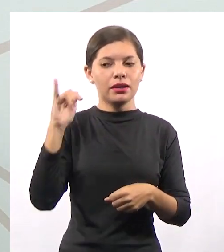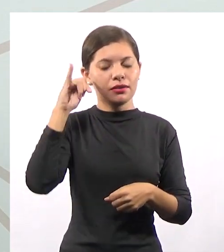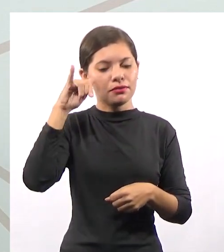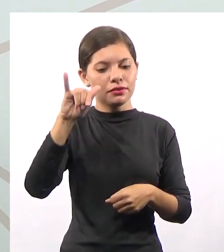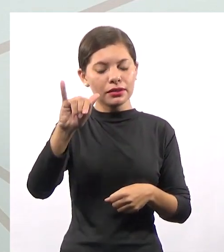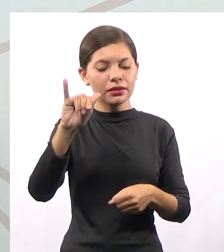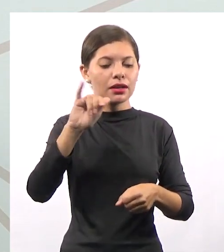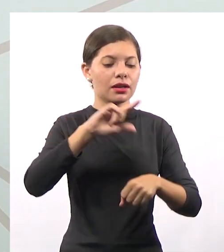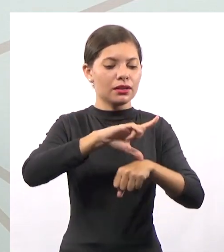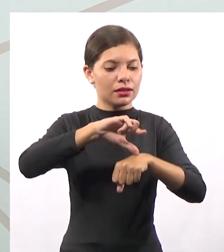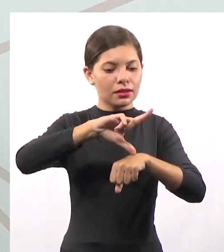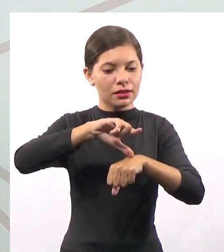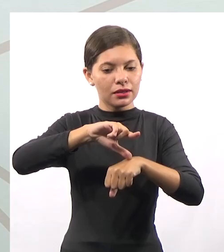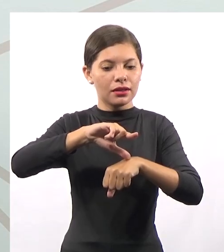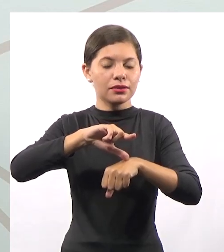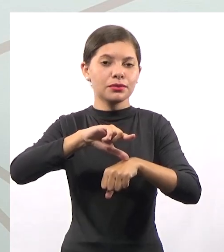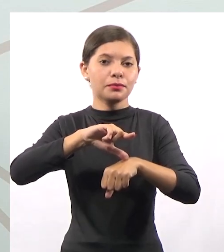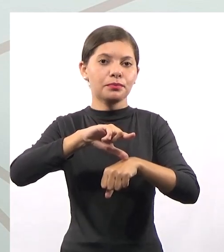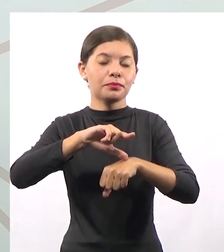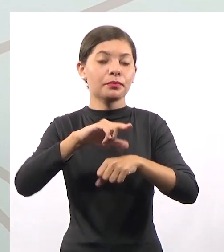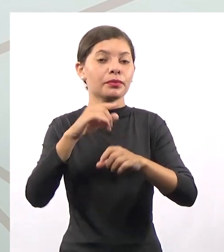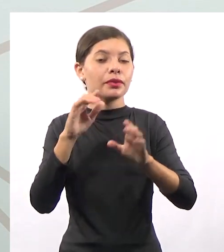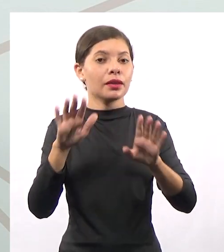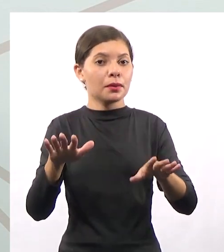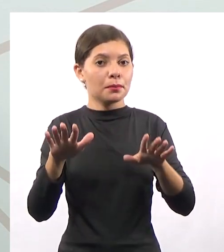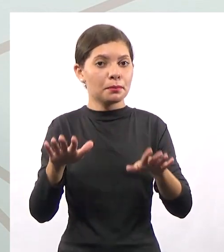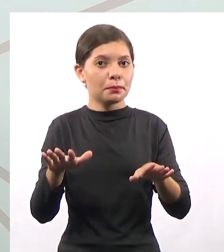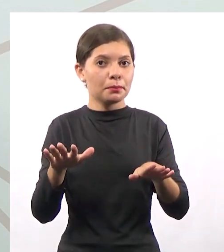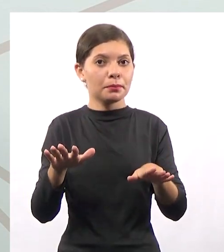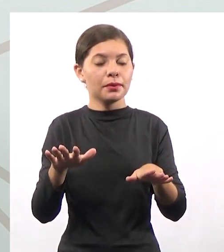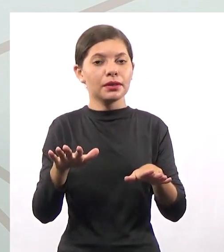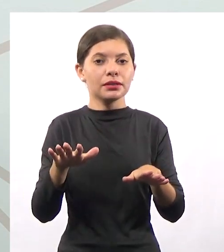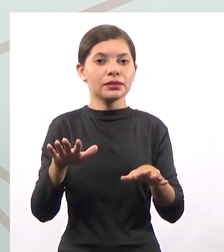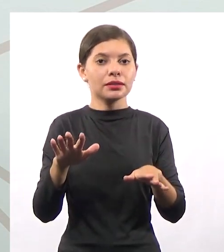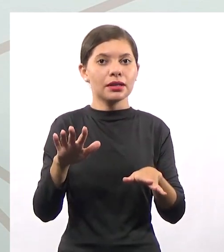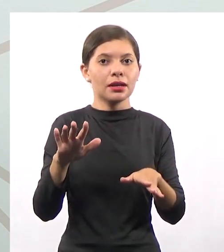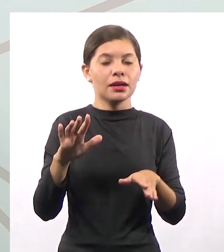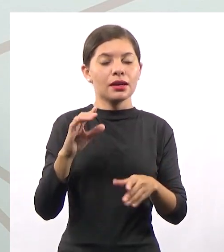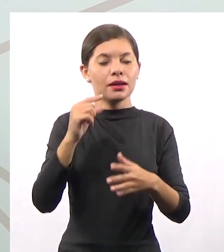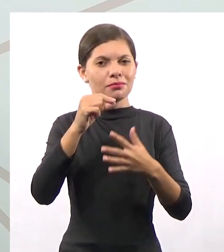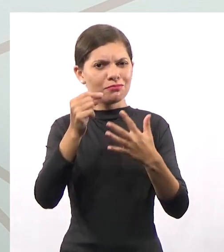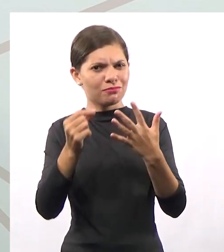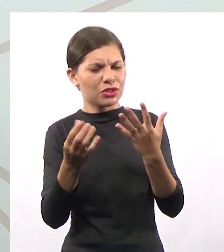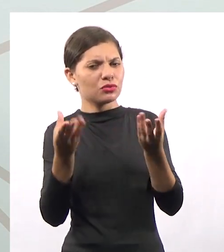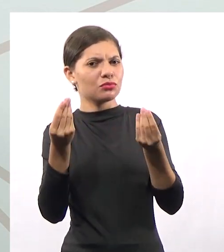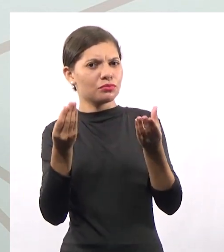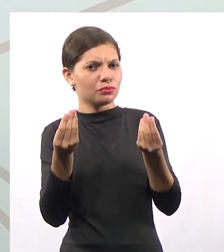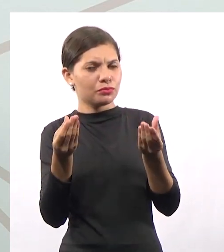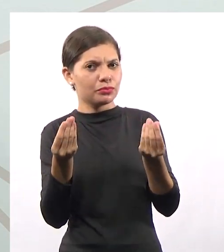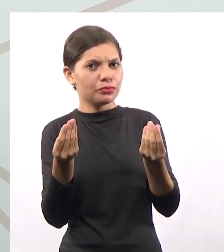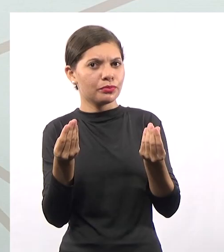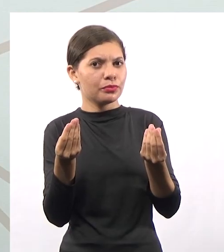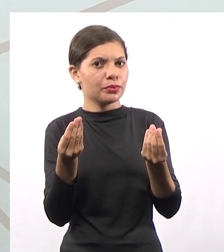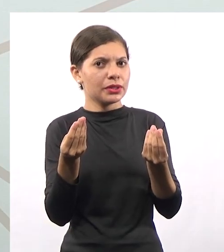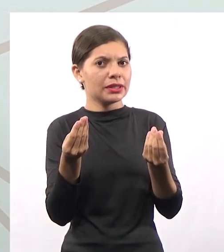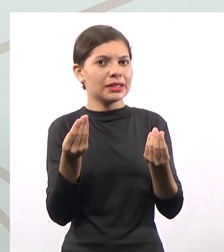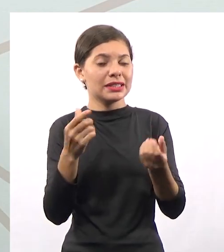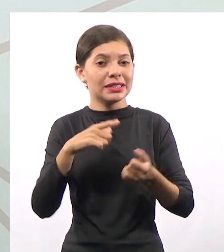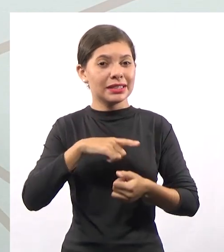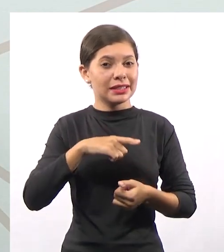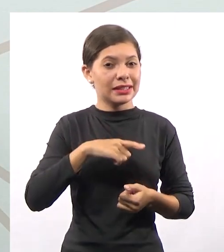evita demoras e desvios, mas isso não impede muitas das questões que são